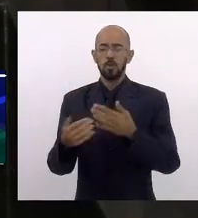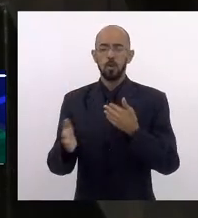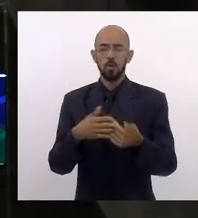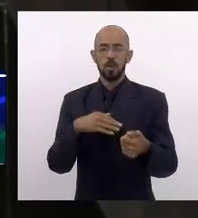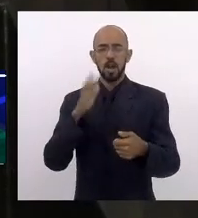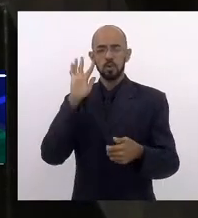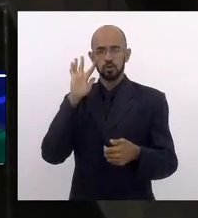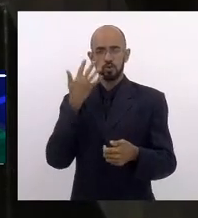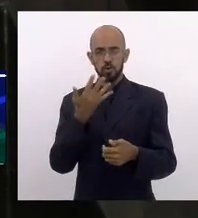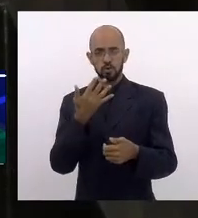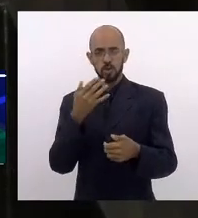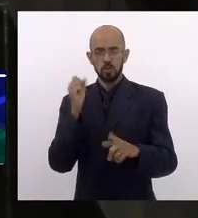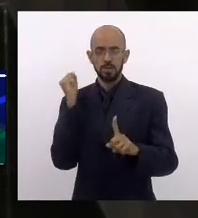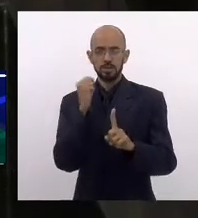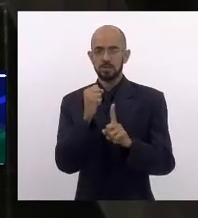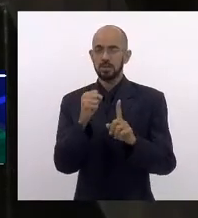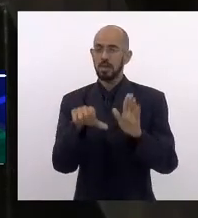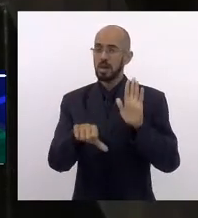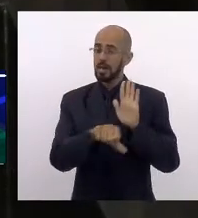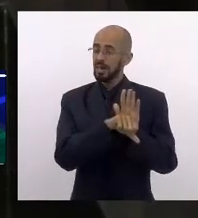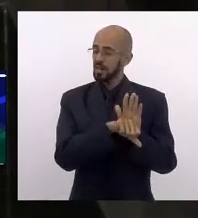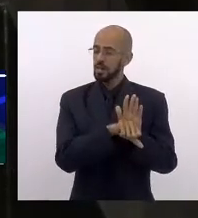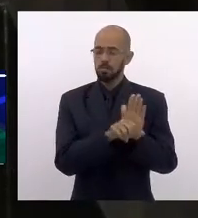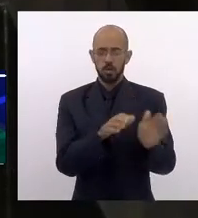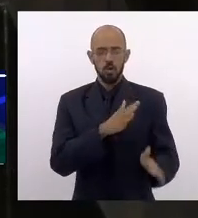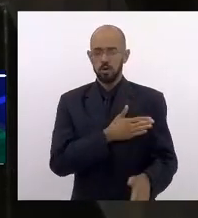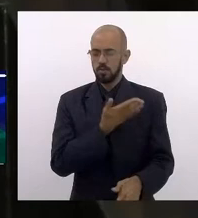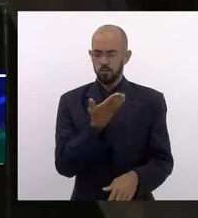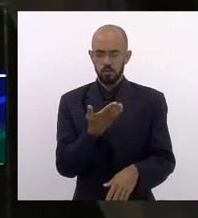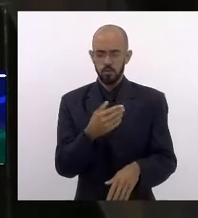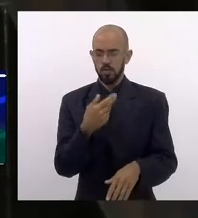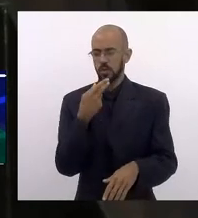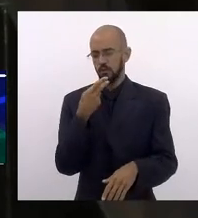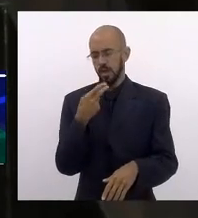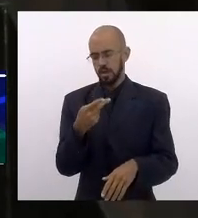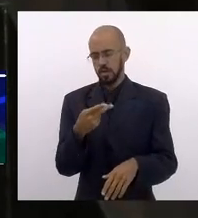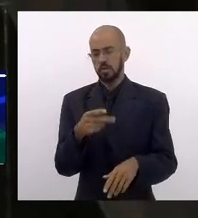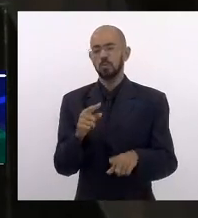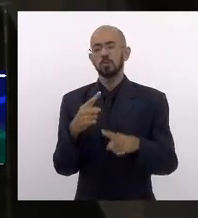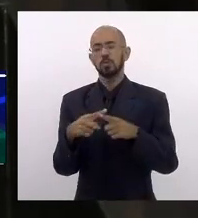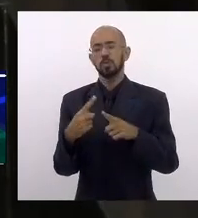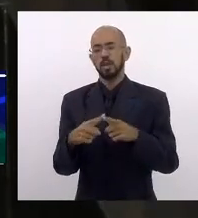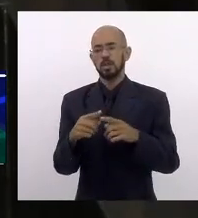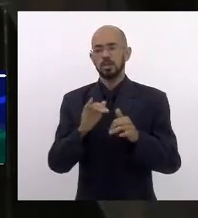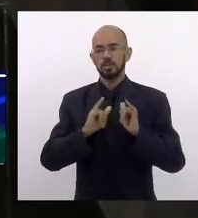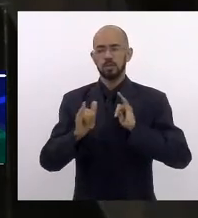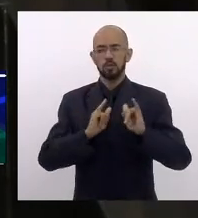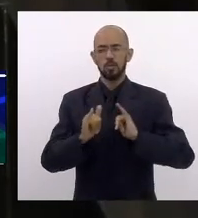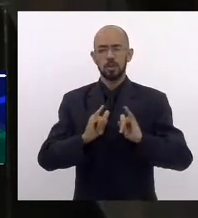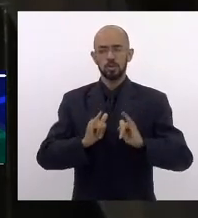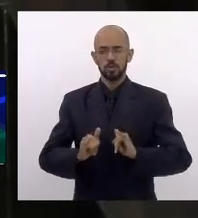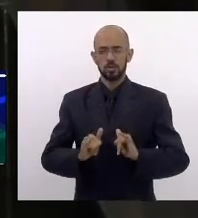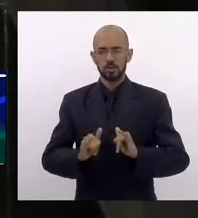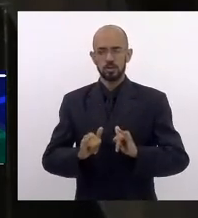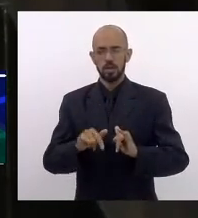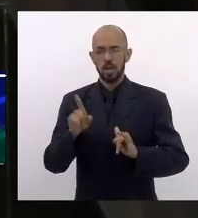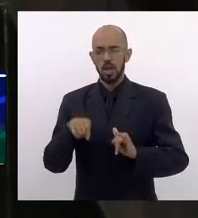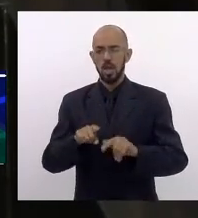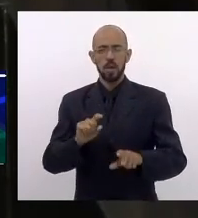crime bárbaro. Então, assim, eu estou fazendo essa manifestação, porque os dados são absolutamente, como eu